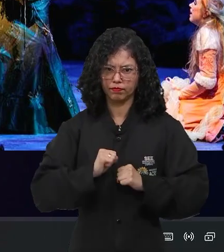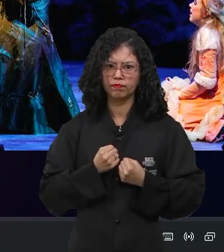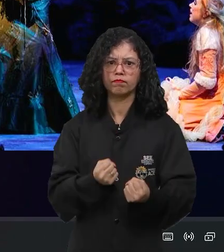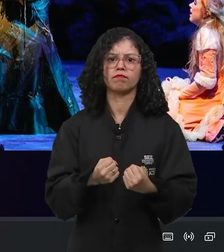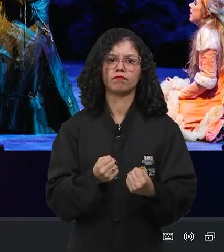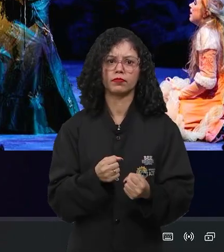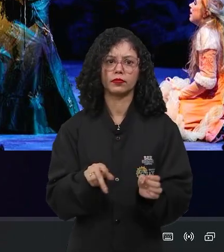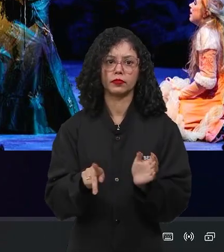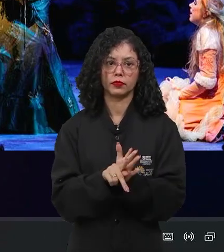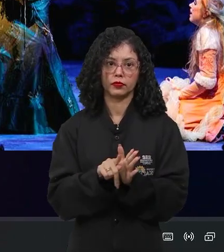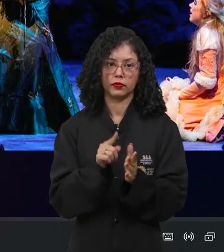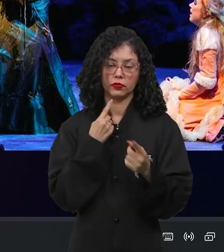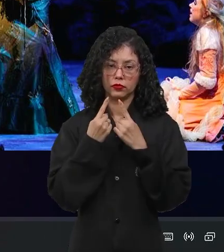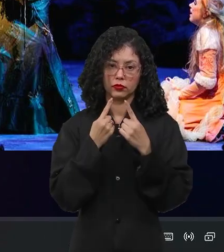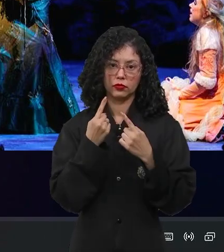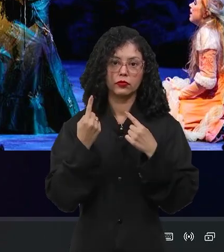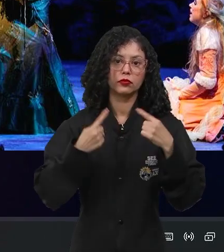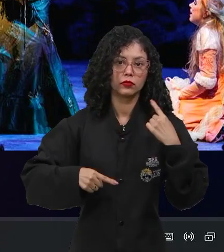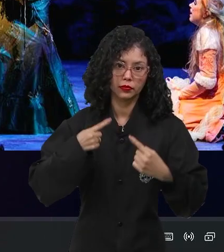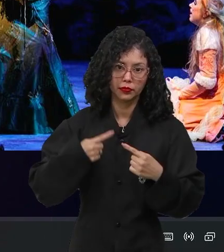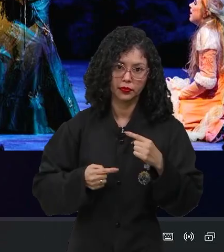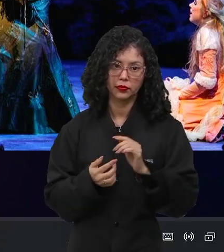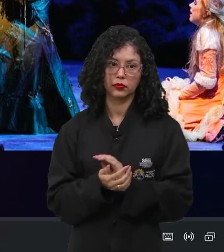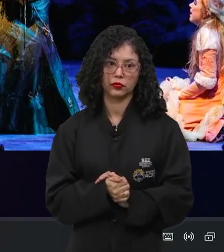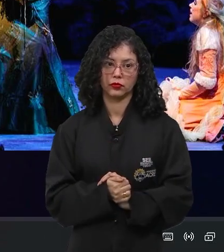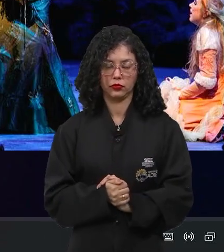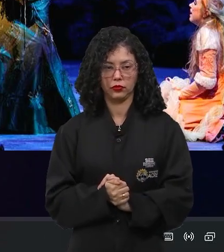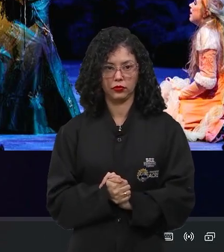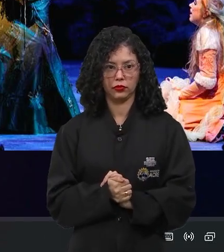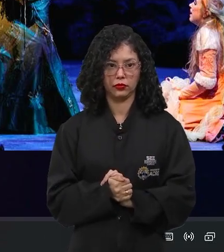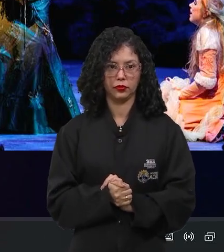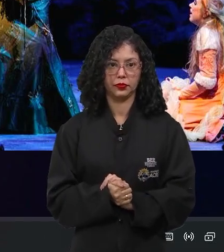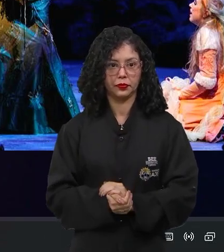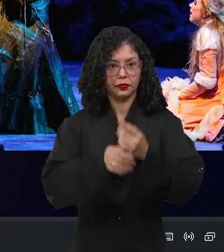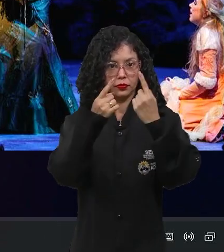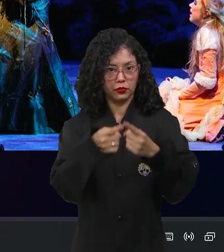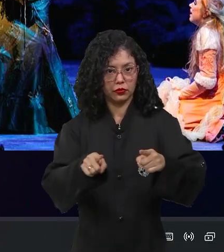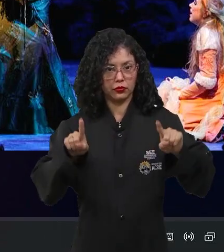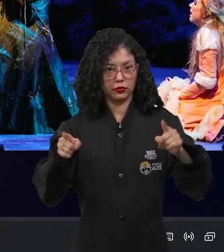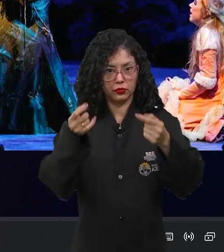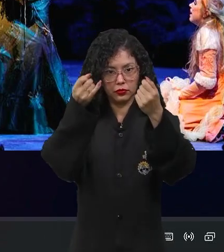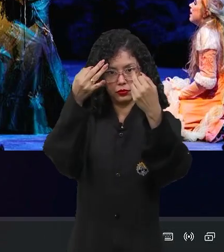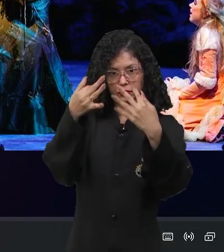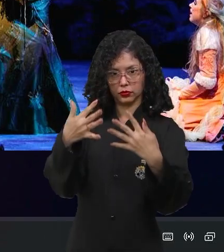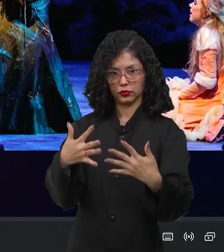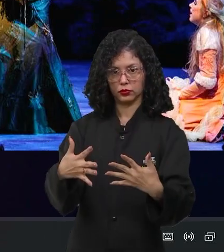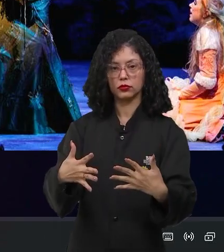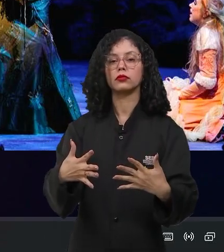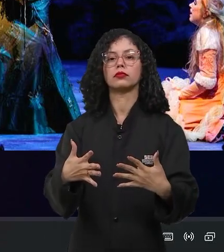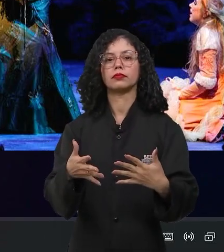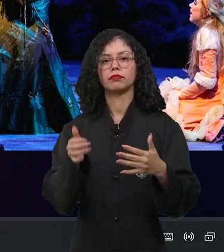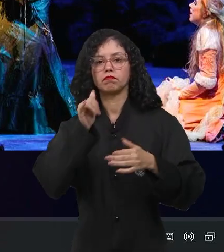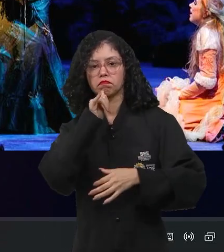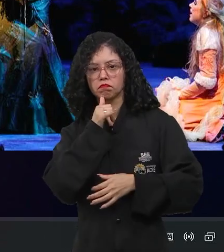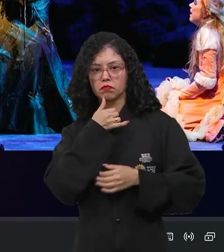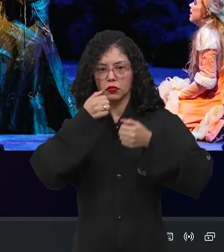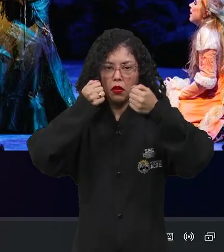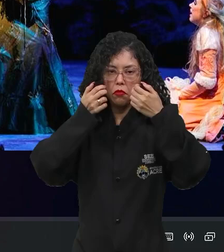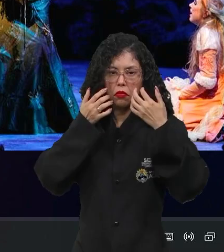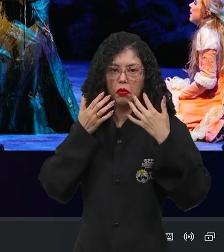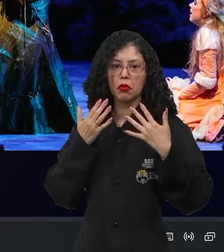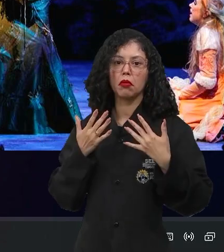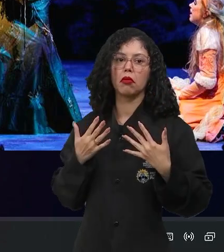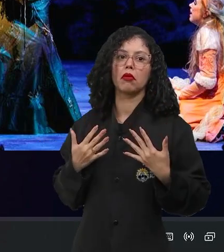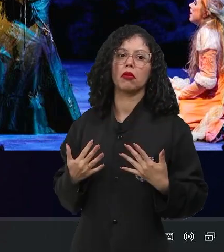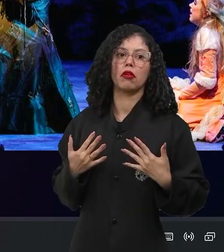crítica e resistência, seria um discurso político. Uma ópera conta uma história